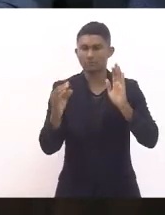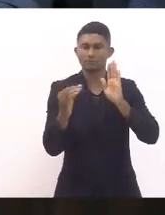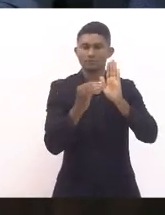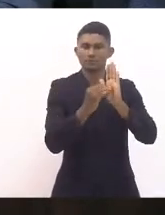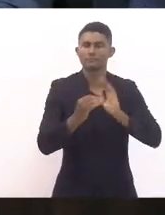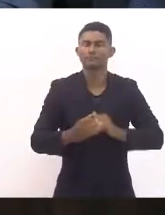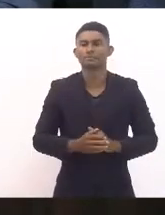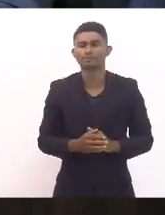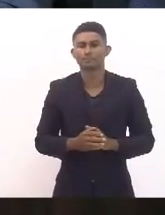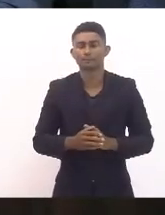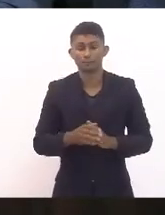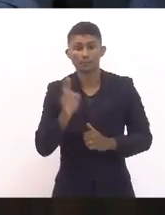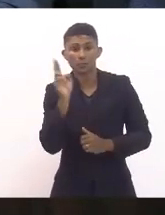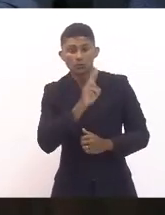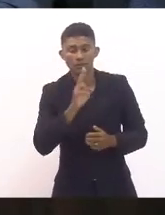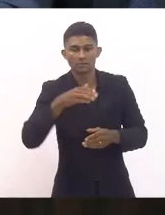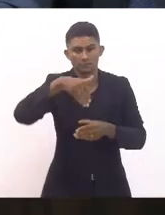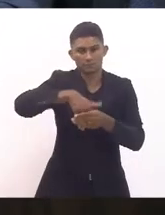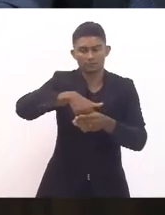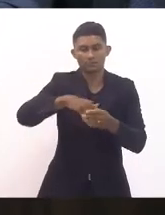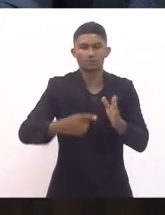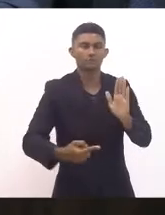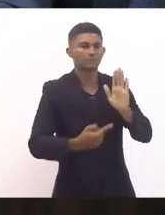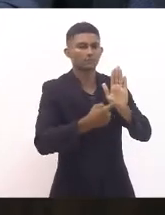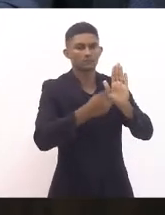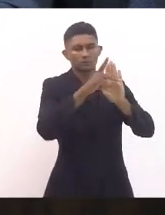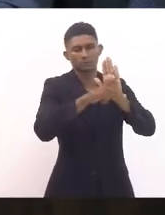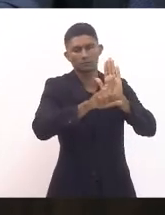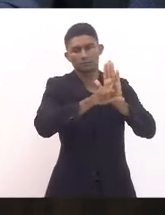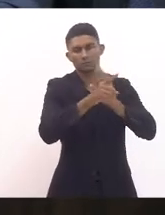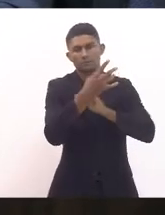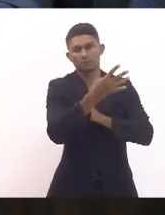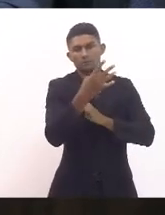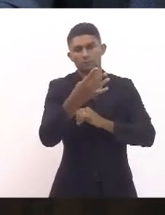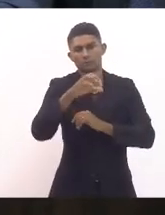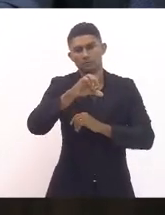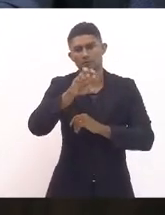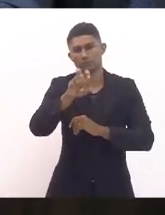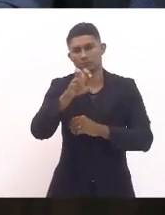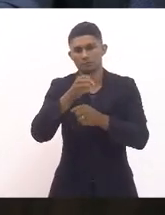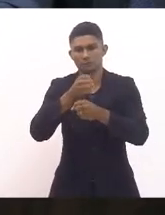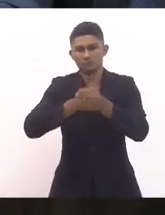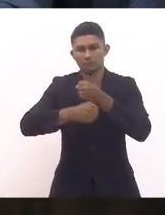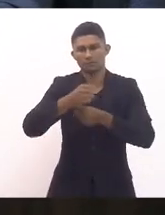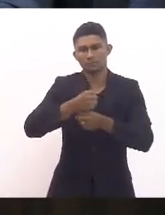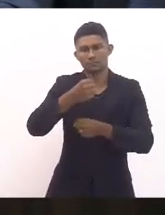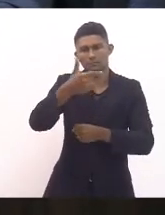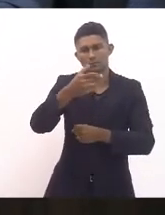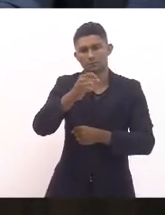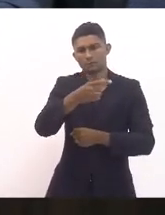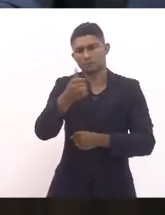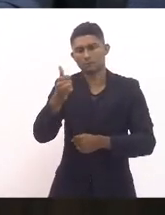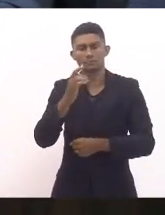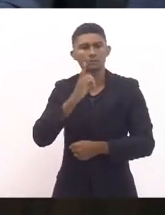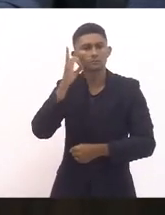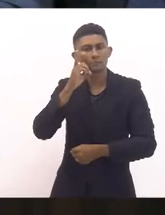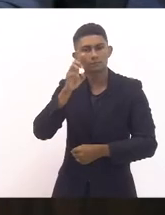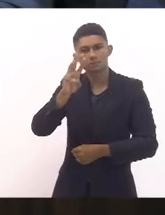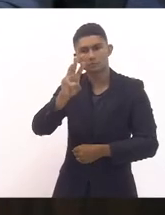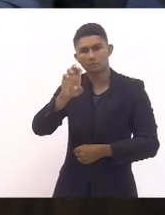Anuncio, em regime de urgência, em votação, em discussão única, projeto de lei 4495 de 21, de autoria do deputado Wellington